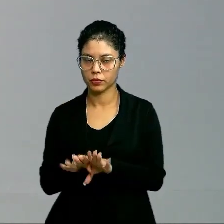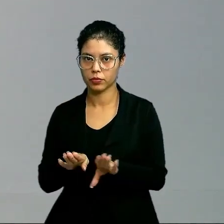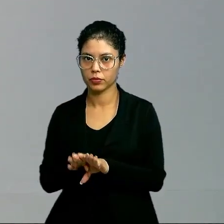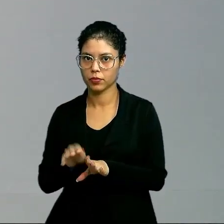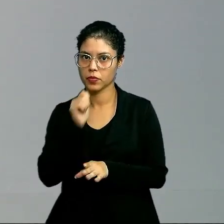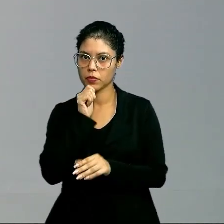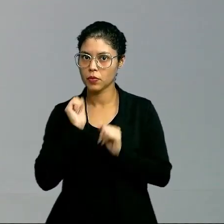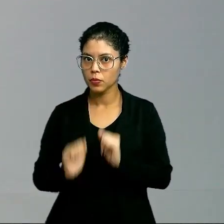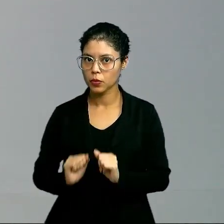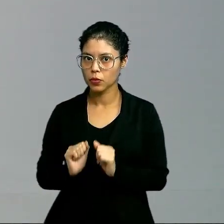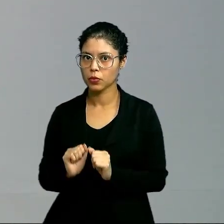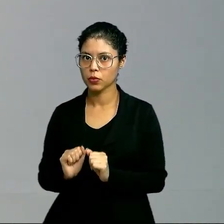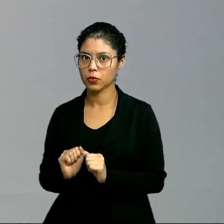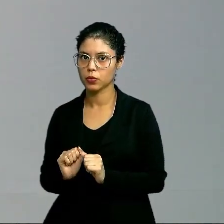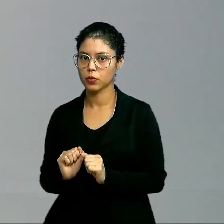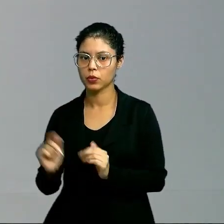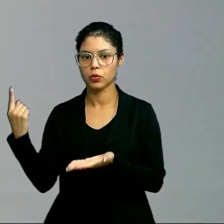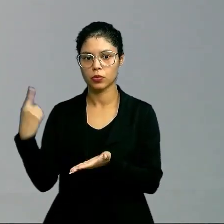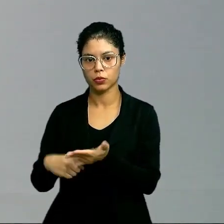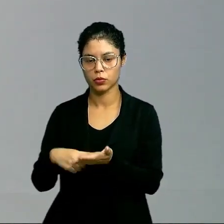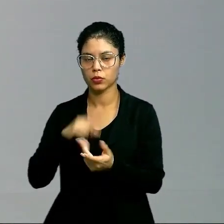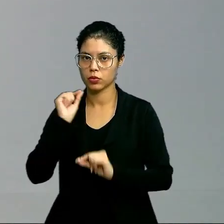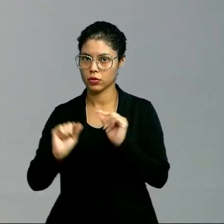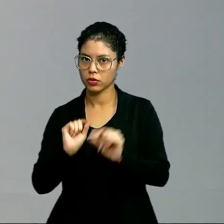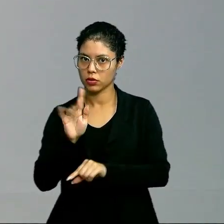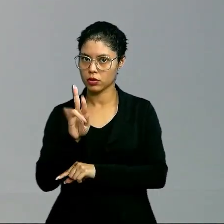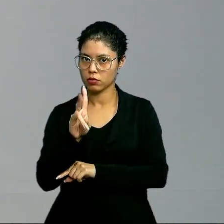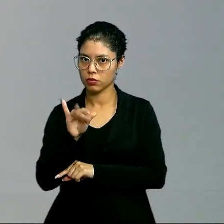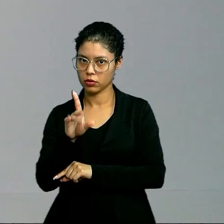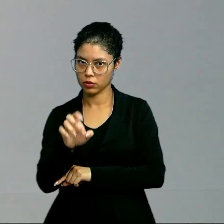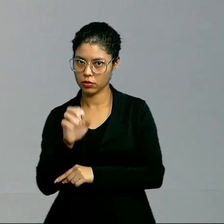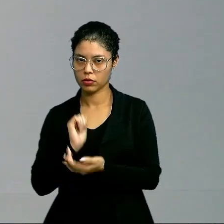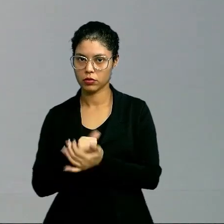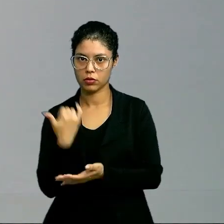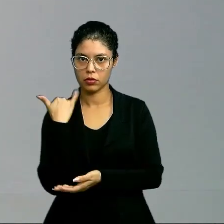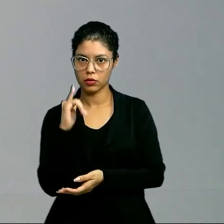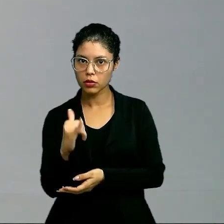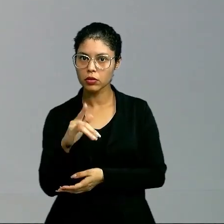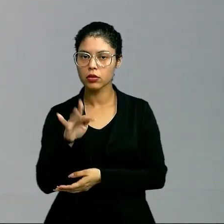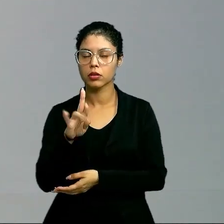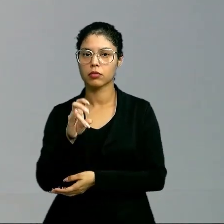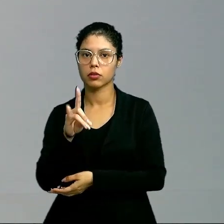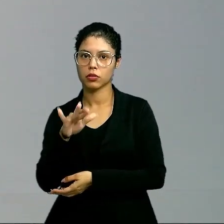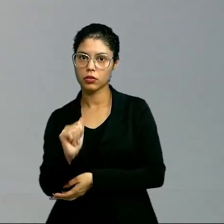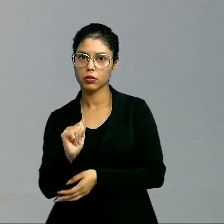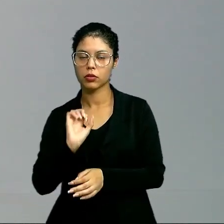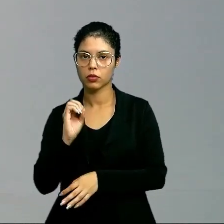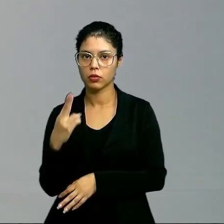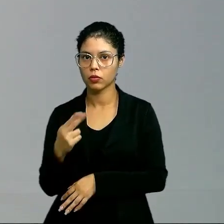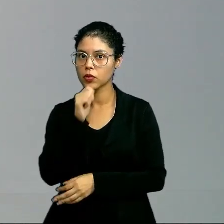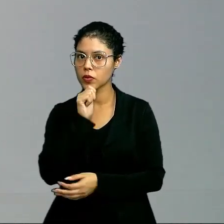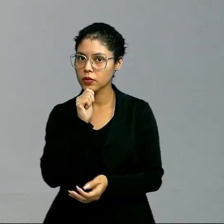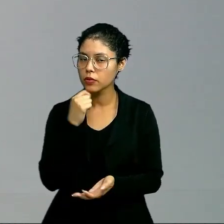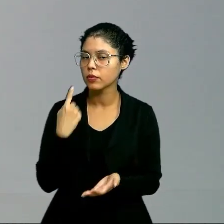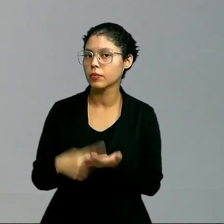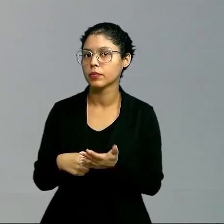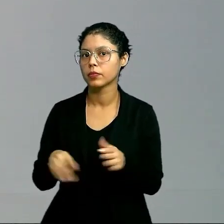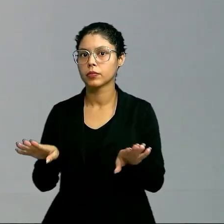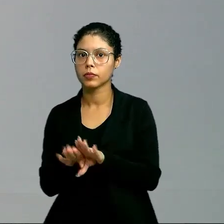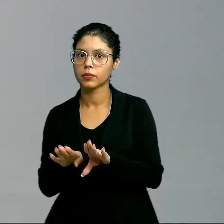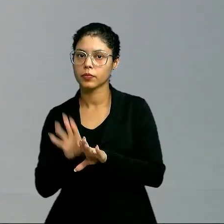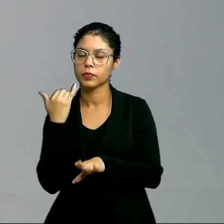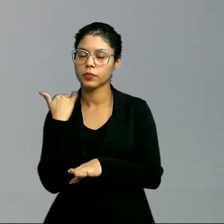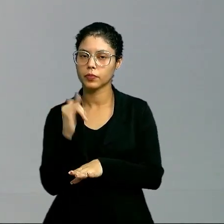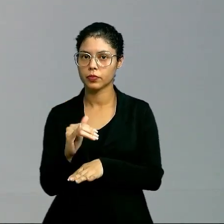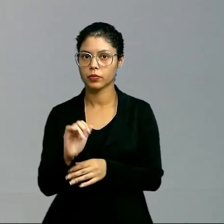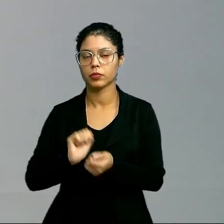ela tanto pode ser levada em consideração a gravidade, que é a energia potencial gravitacional, ou levada em consideração também a